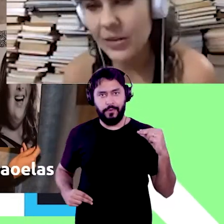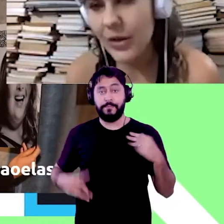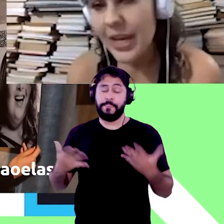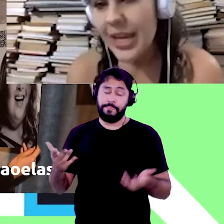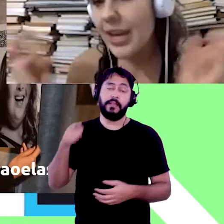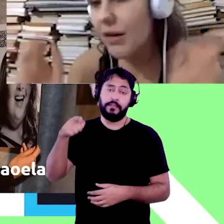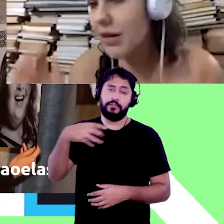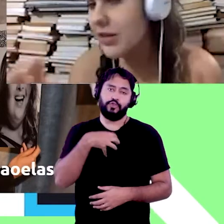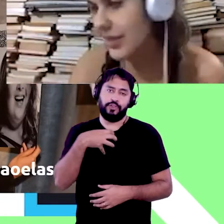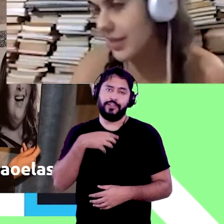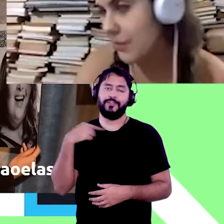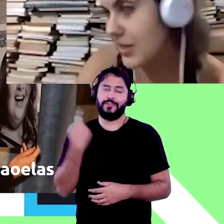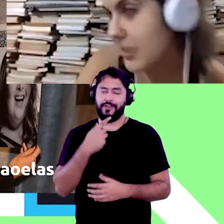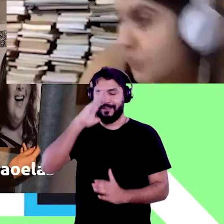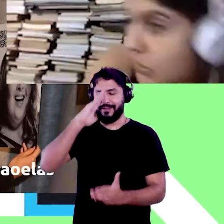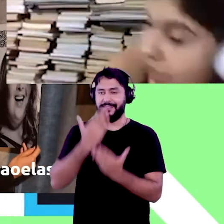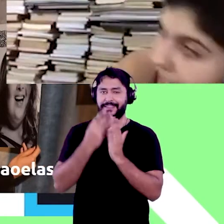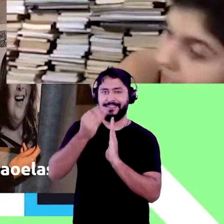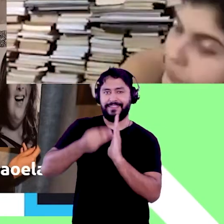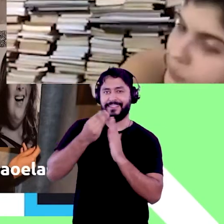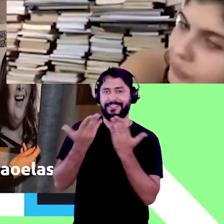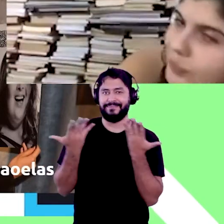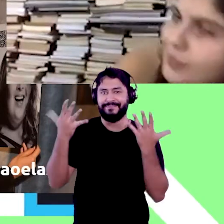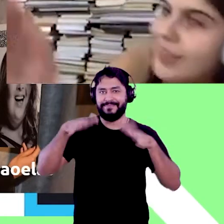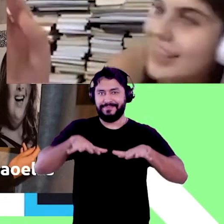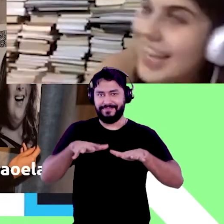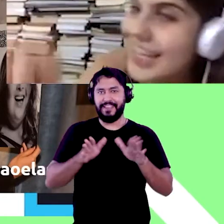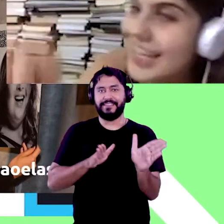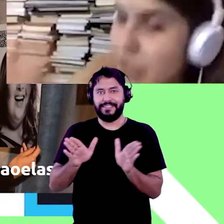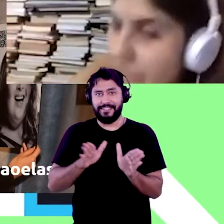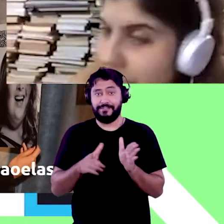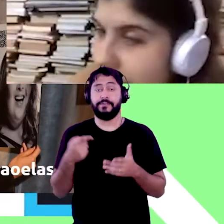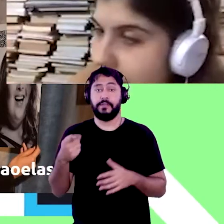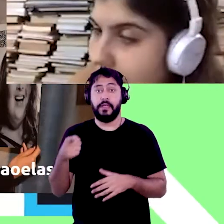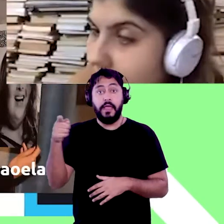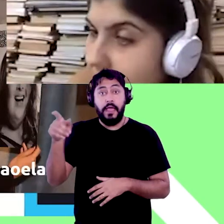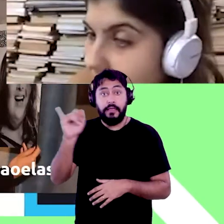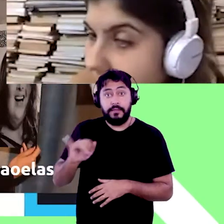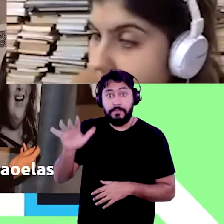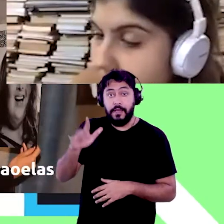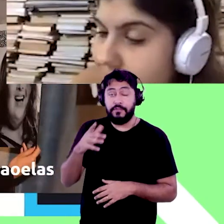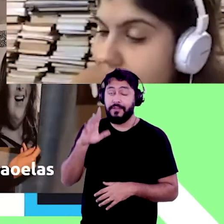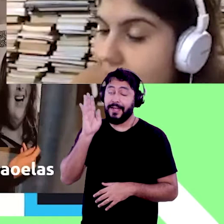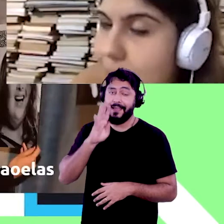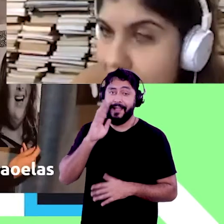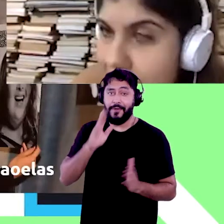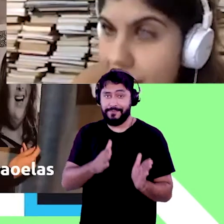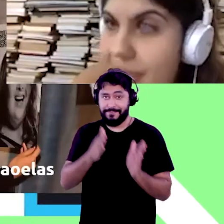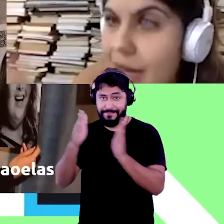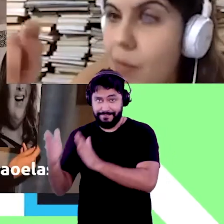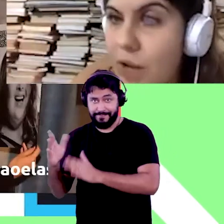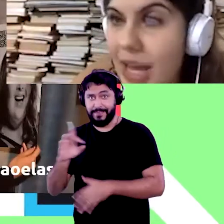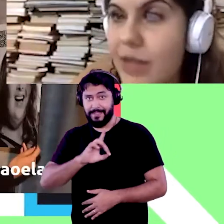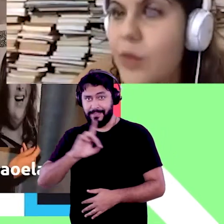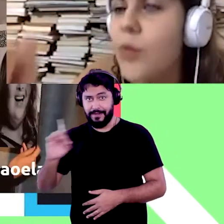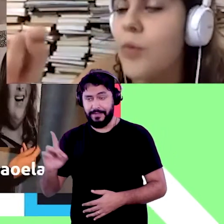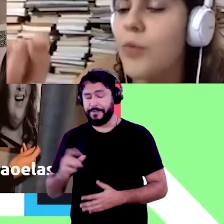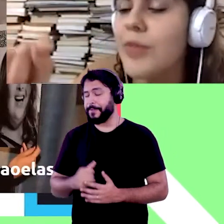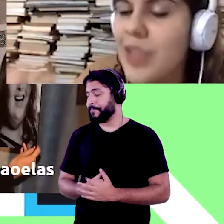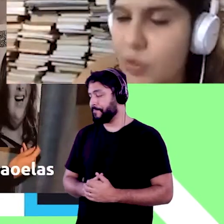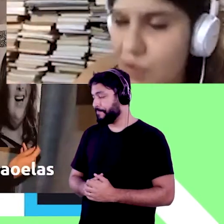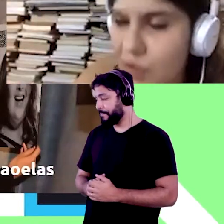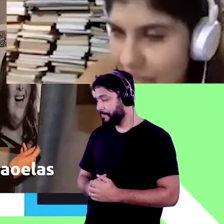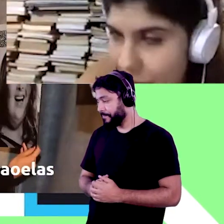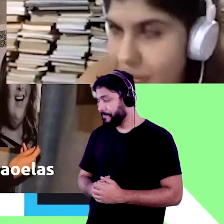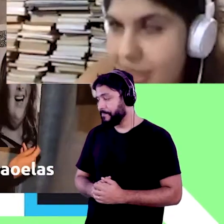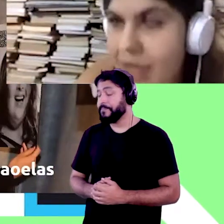acesso. E eu acho que essa imagem é muito legal, aqui da direita, que é a Bia, que é uma mulher com